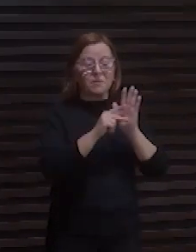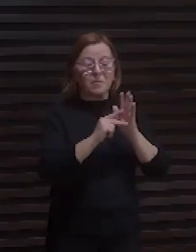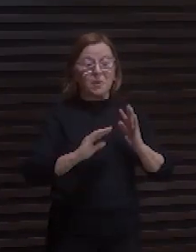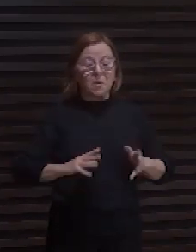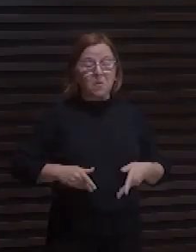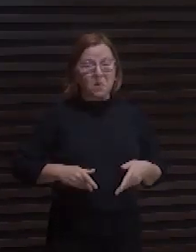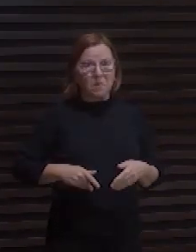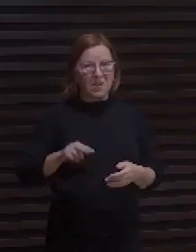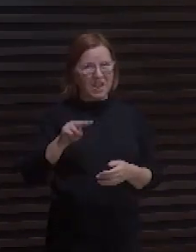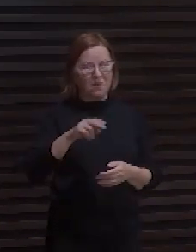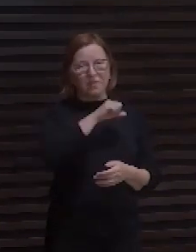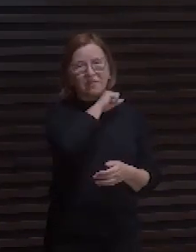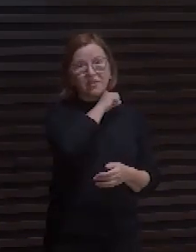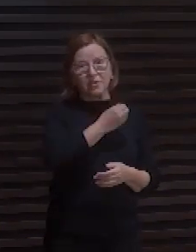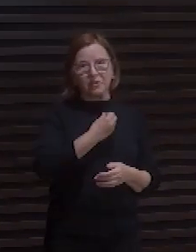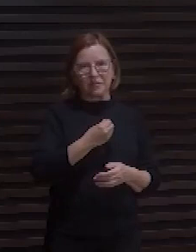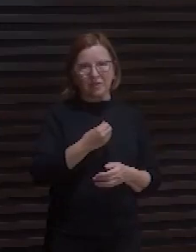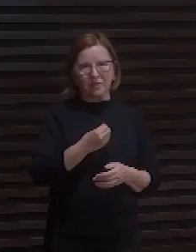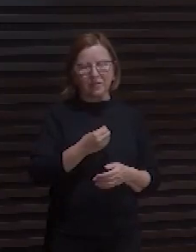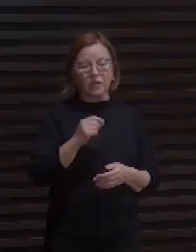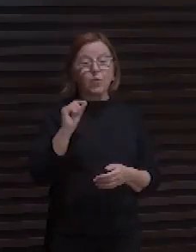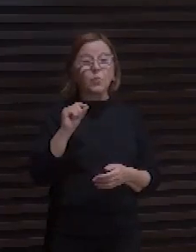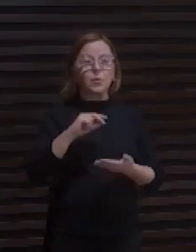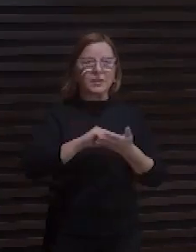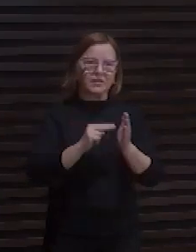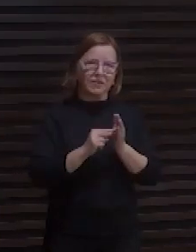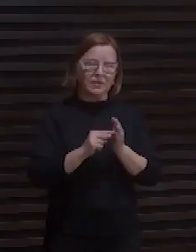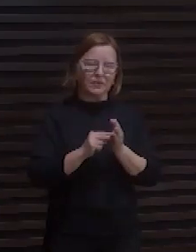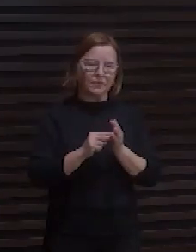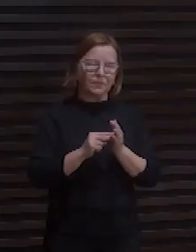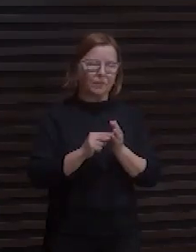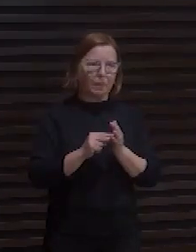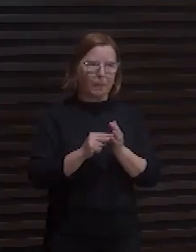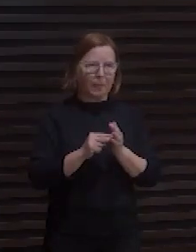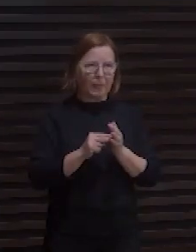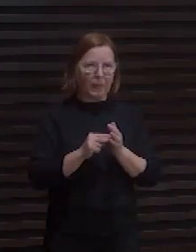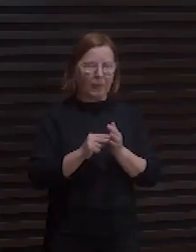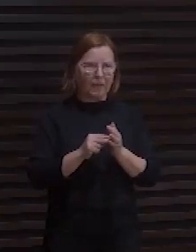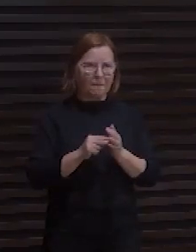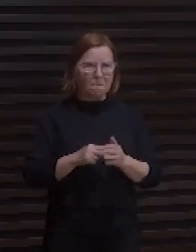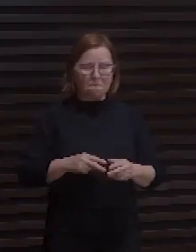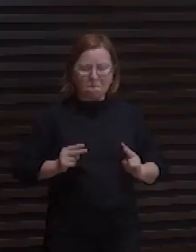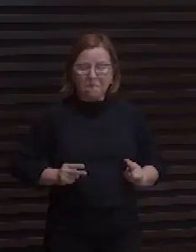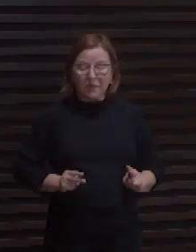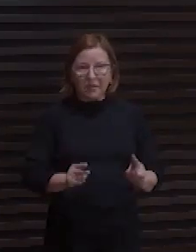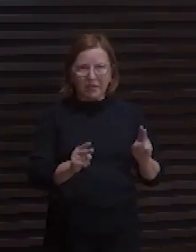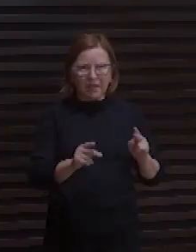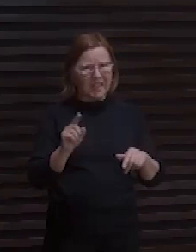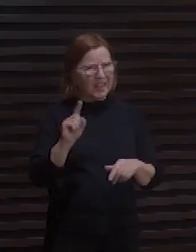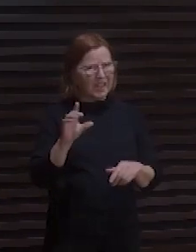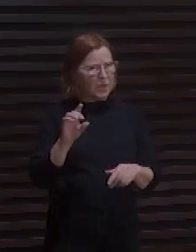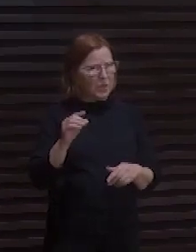O que significa isso? Algo continuado, algo que se estende, que não é hoje,